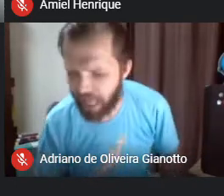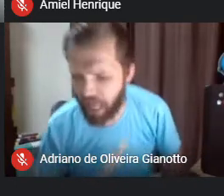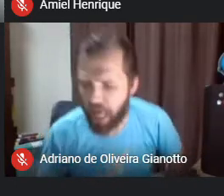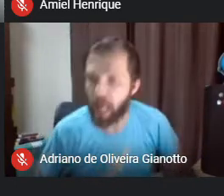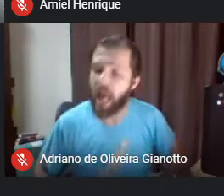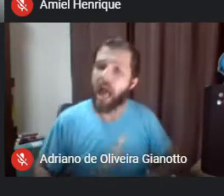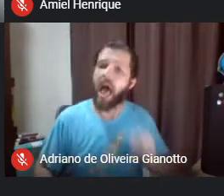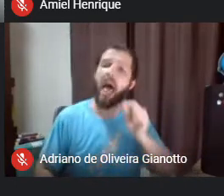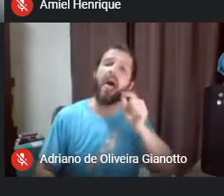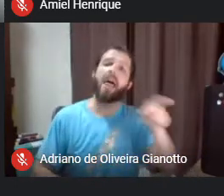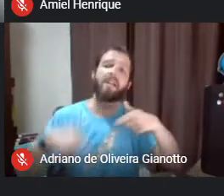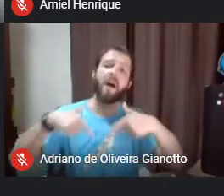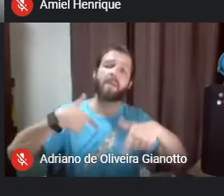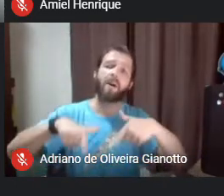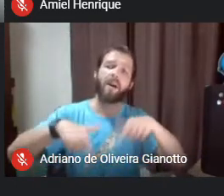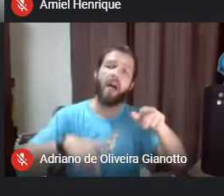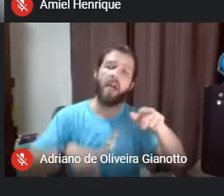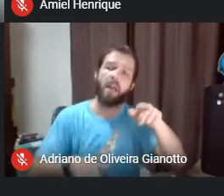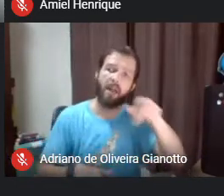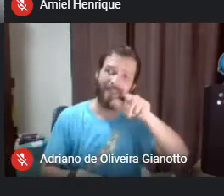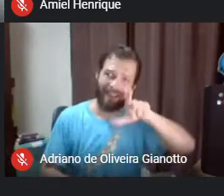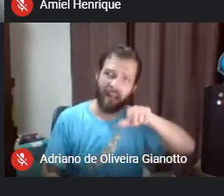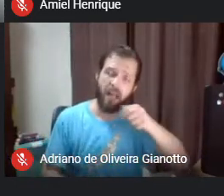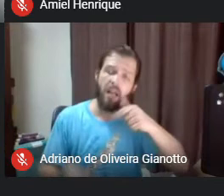sinal dele, assim, DLP.